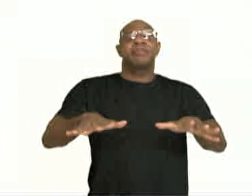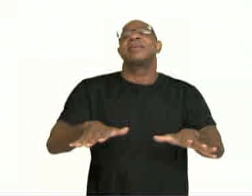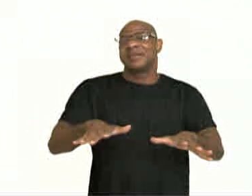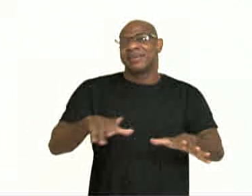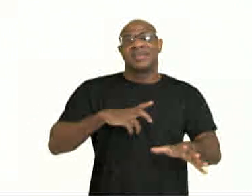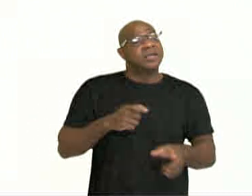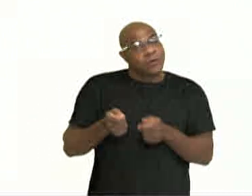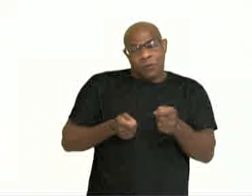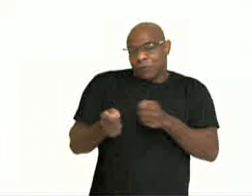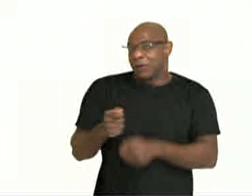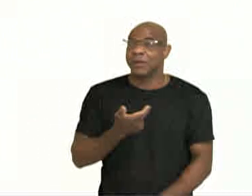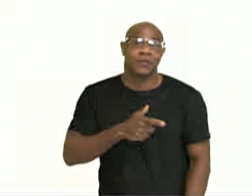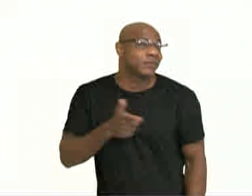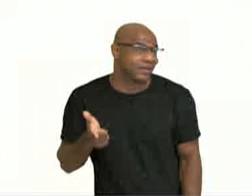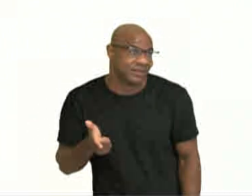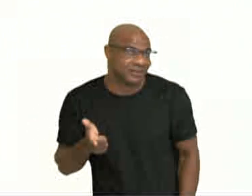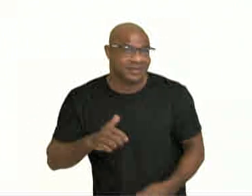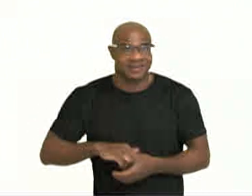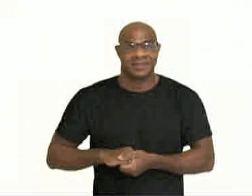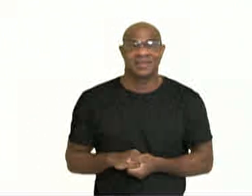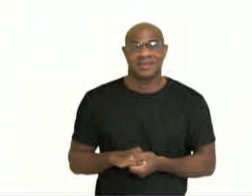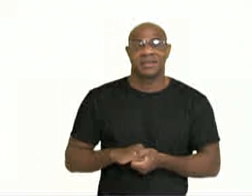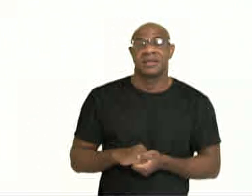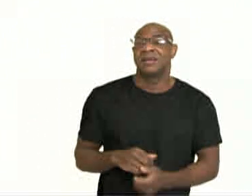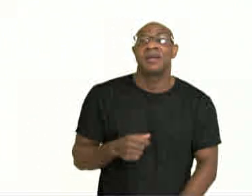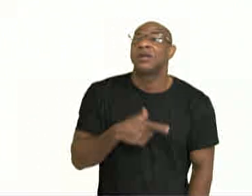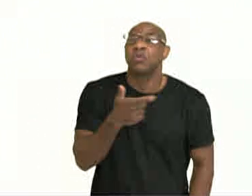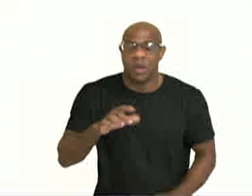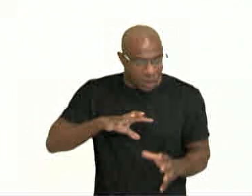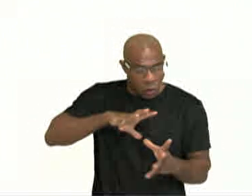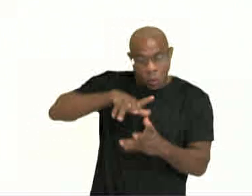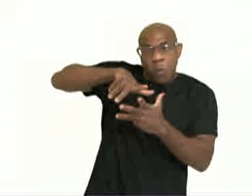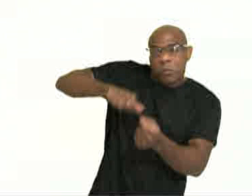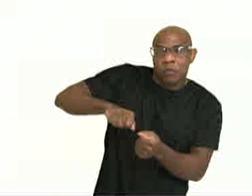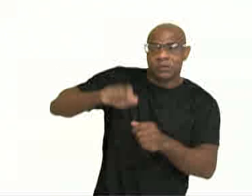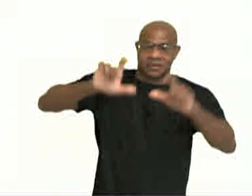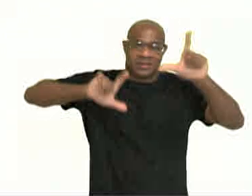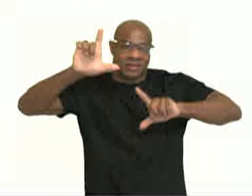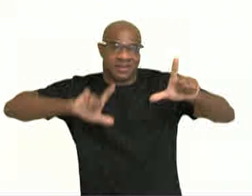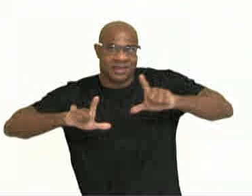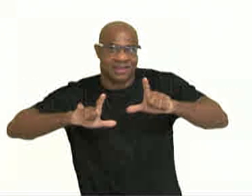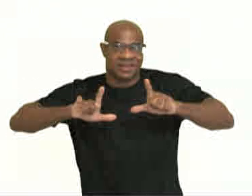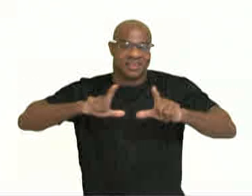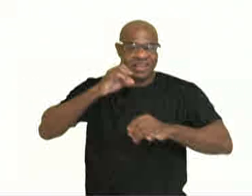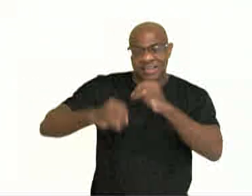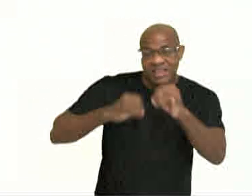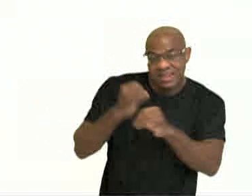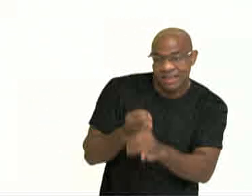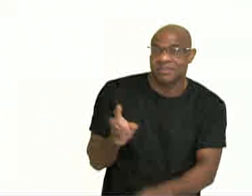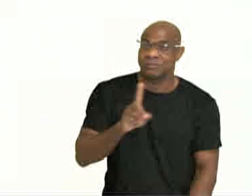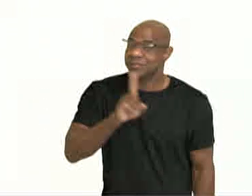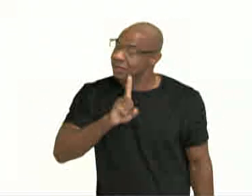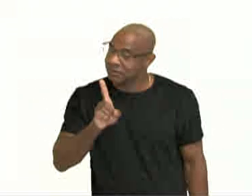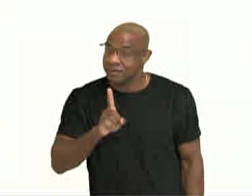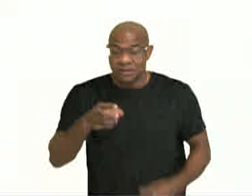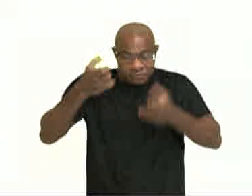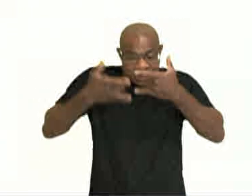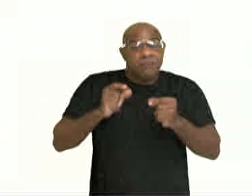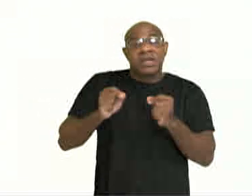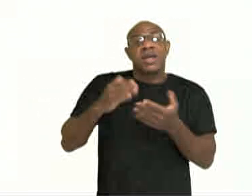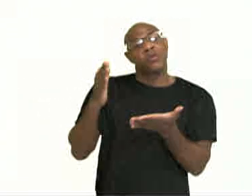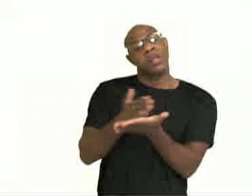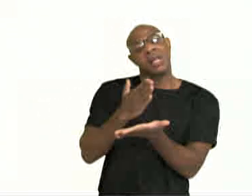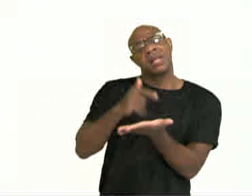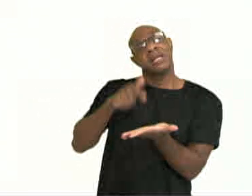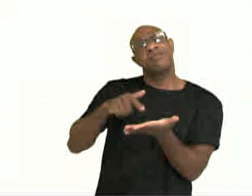parar. Ele não estava se referindo ao mundo das telinhas e da web. Falava sobre livros. E aí eu fiquei